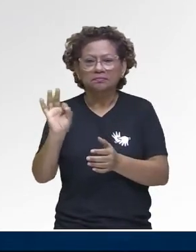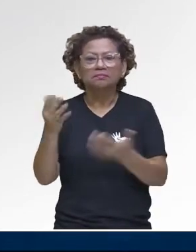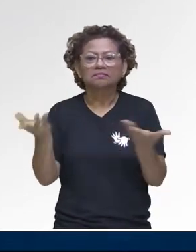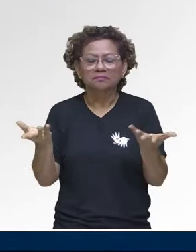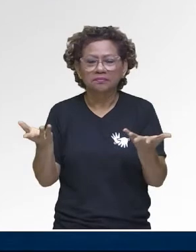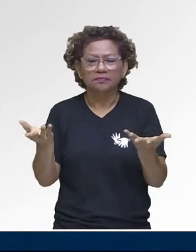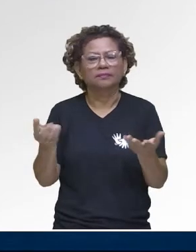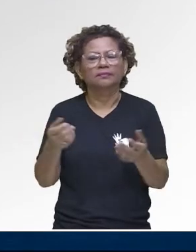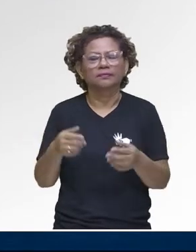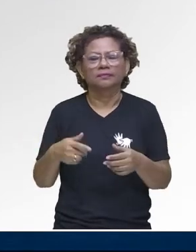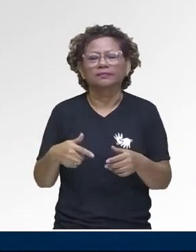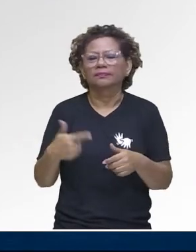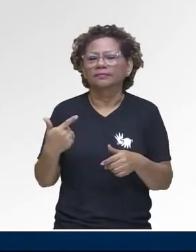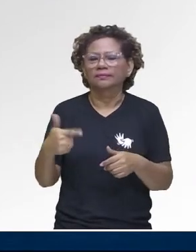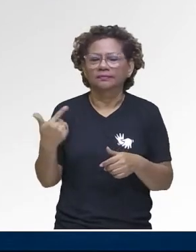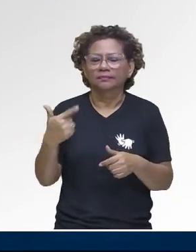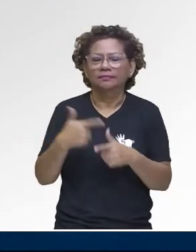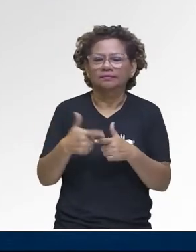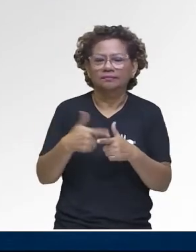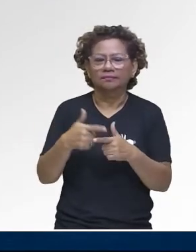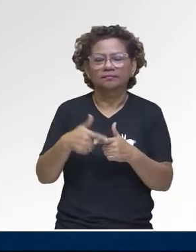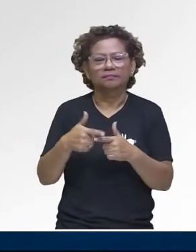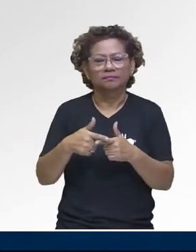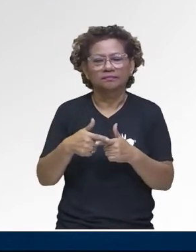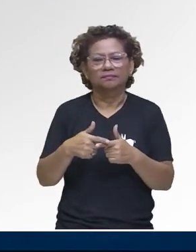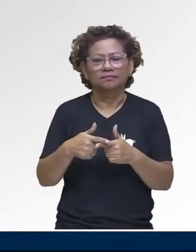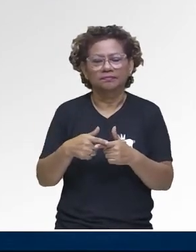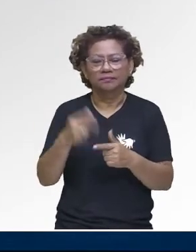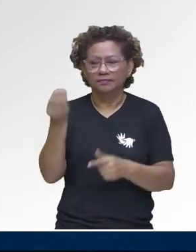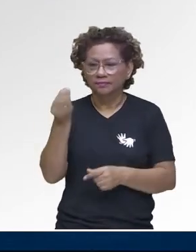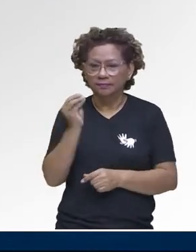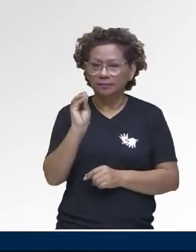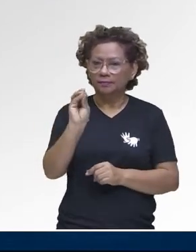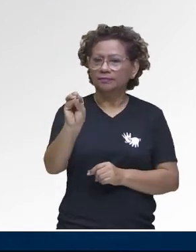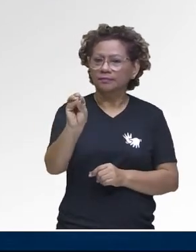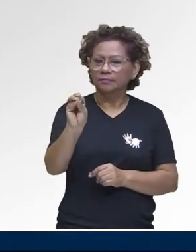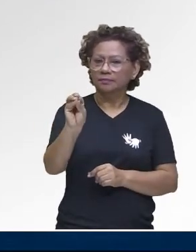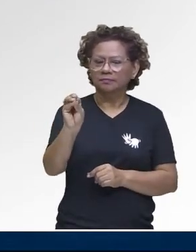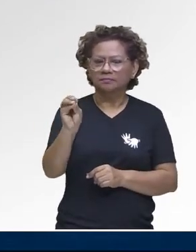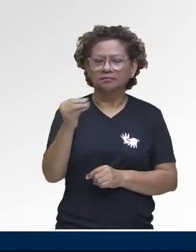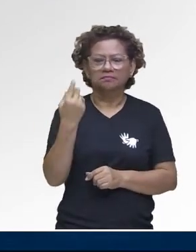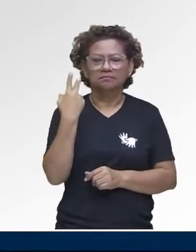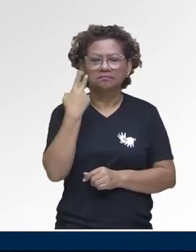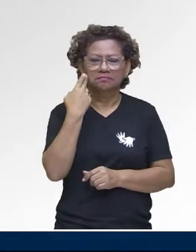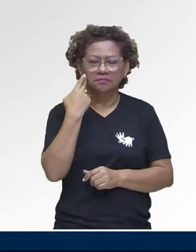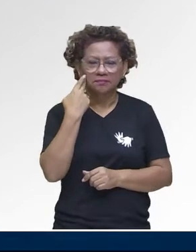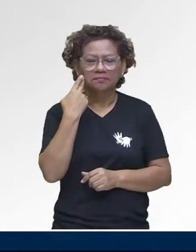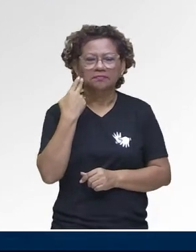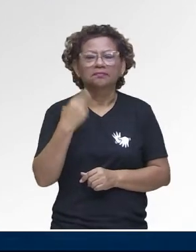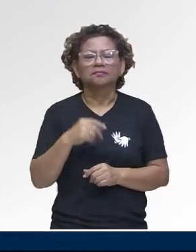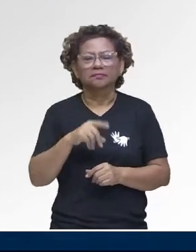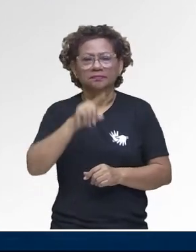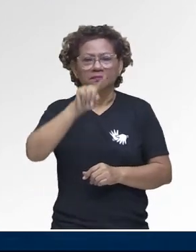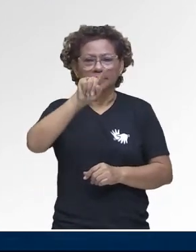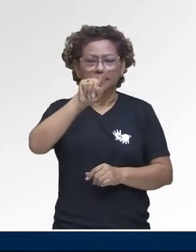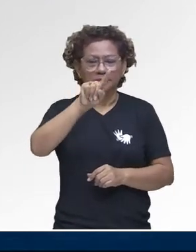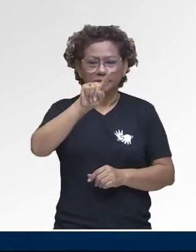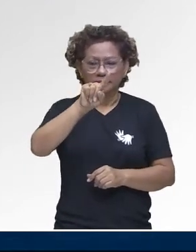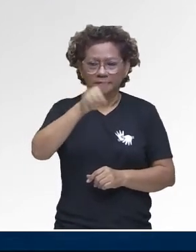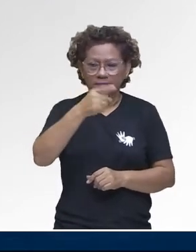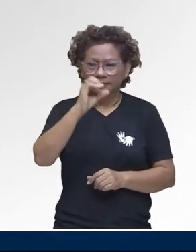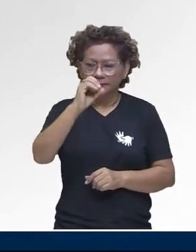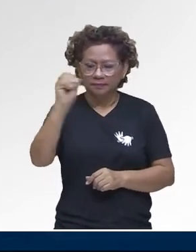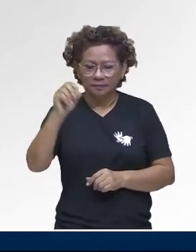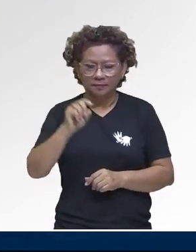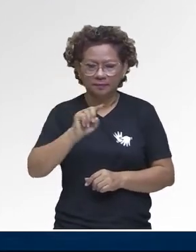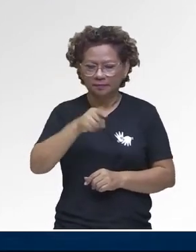valores do zero. Então, quando isso ocorre, nós precisamos, de fato, igualar essas quantidades de casas